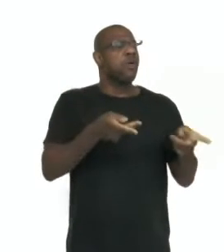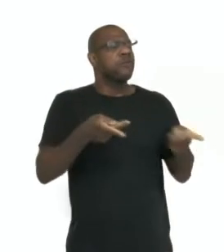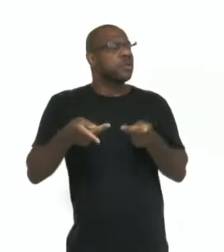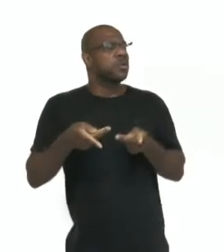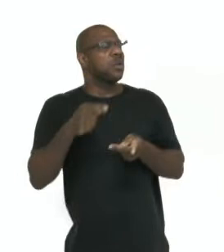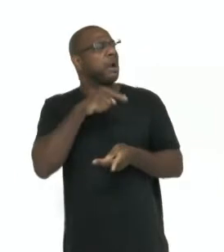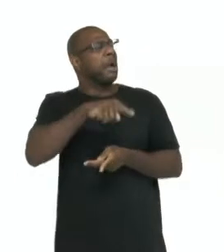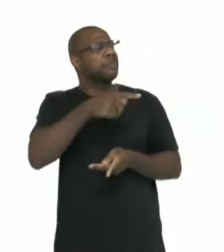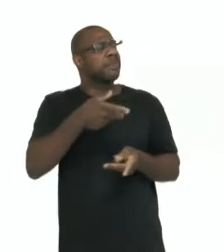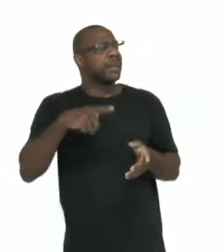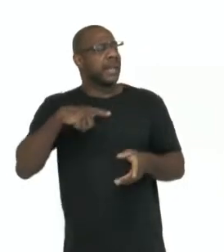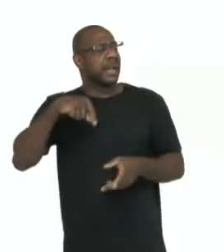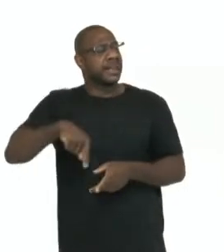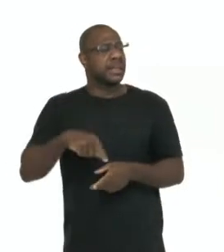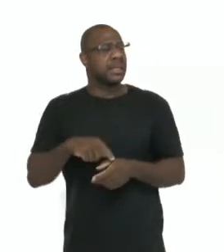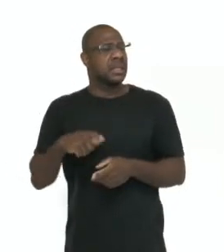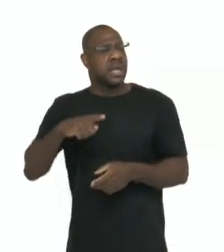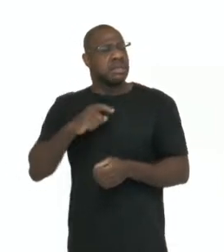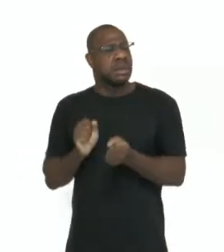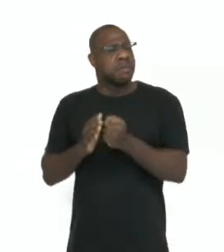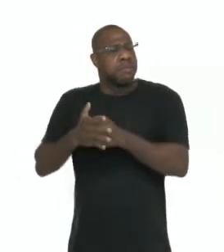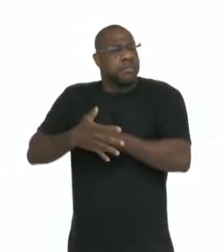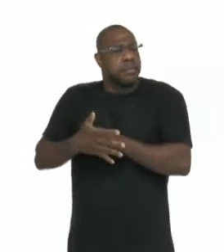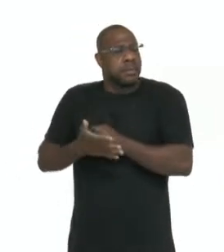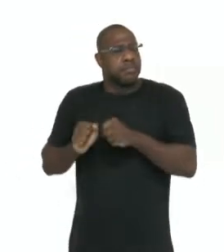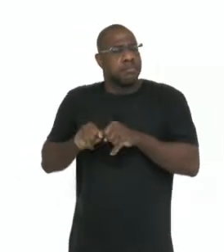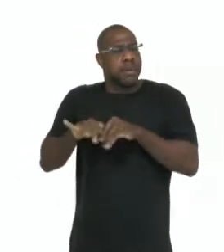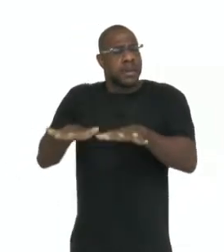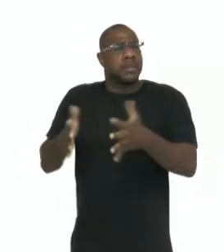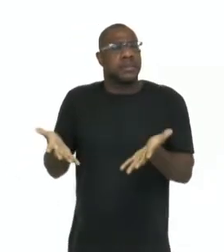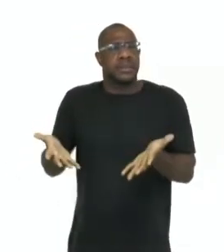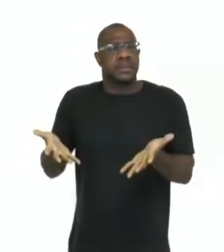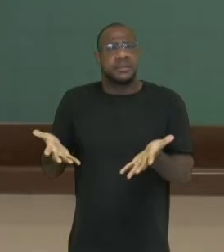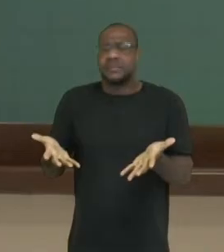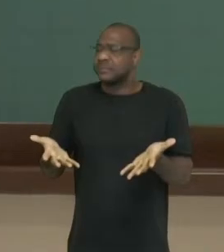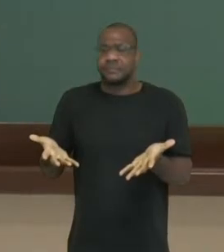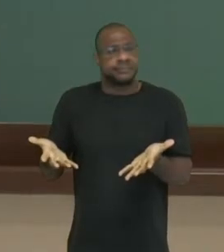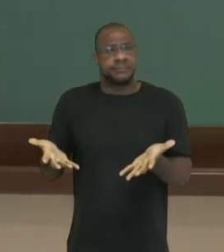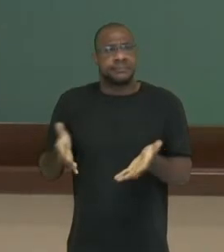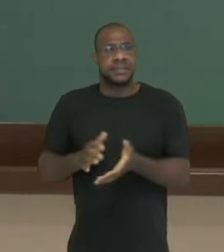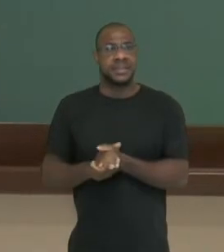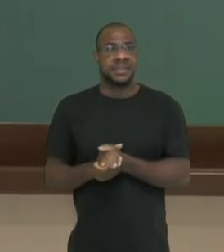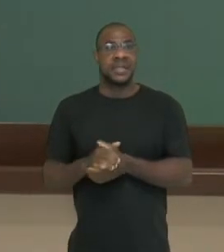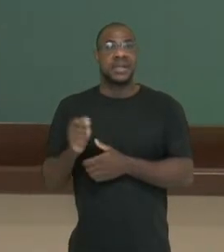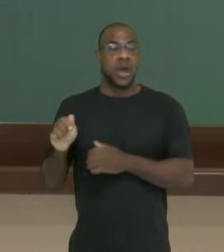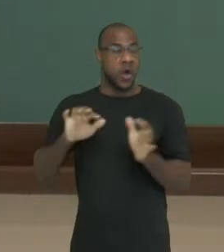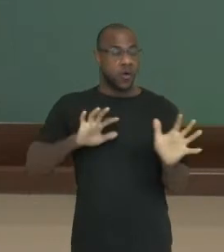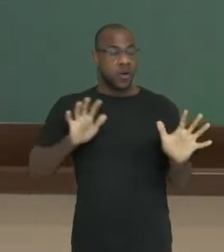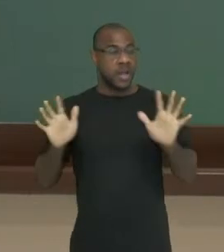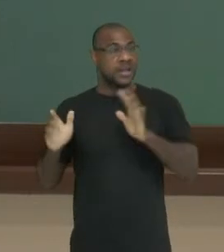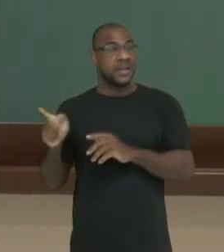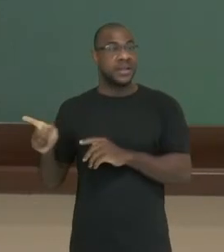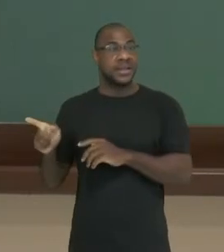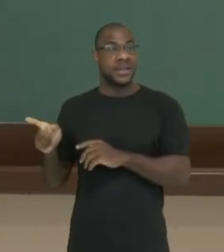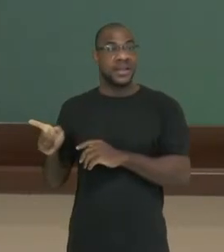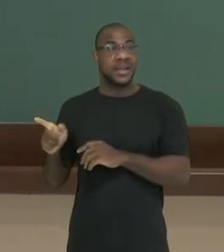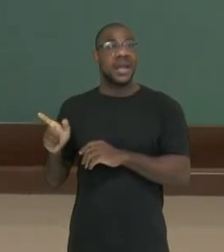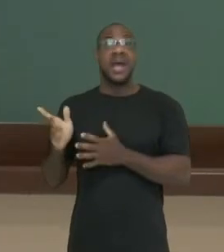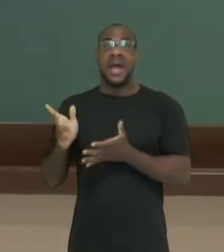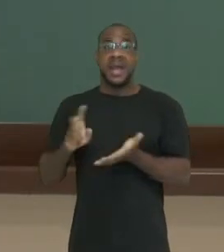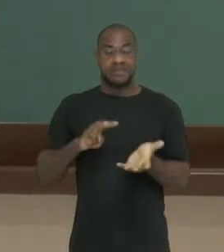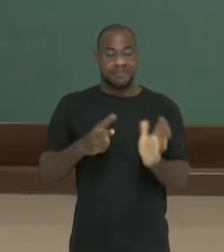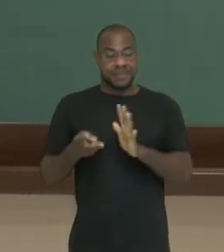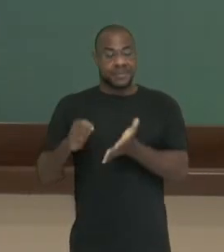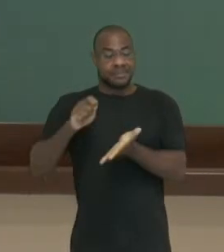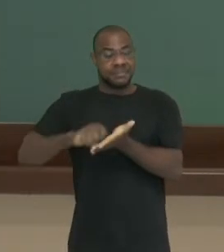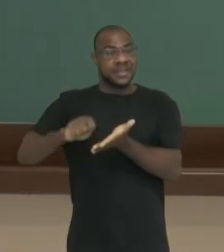hoje. A gente está no meio de uma pandemia, né? Então percebam que a linguagem do goleiro Everton é uma linguagem que é transcrita